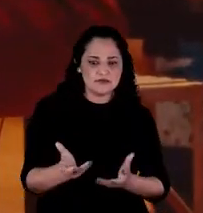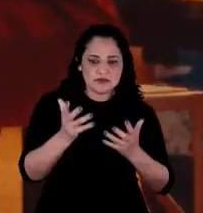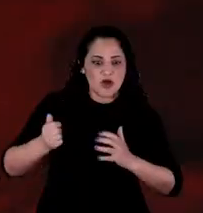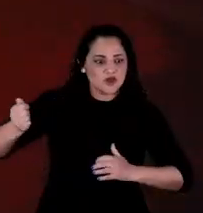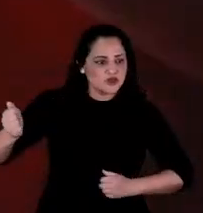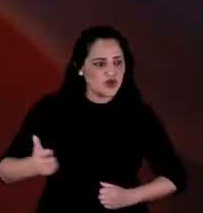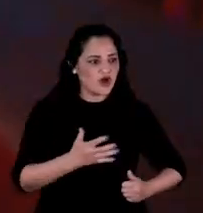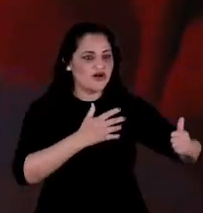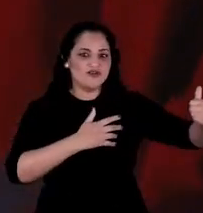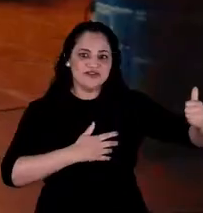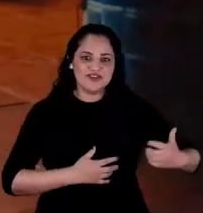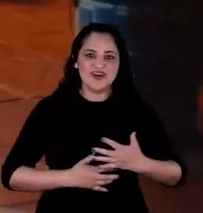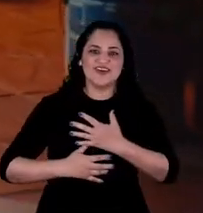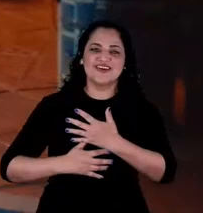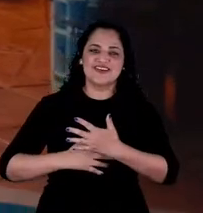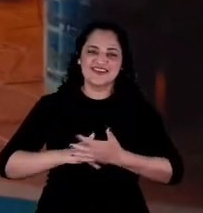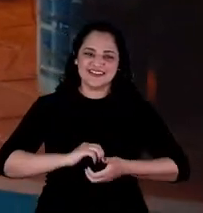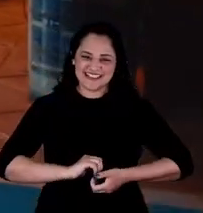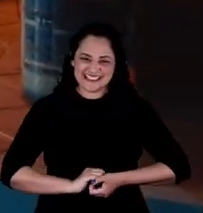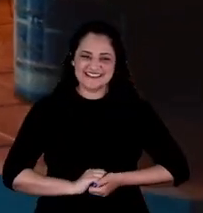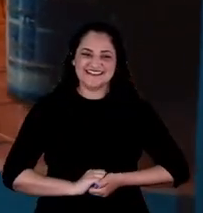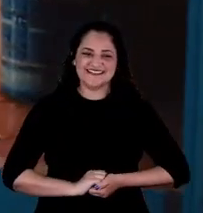promove inovações